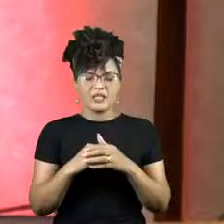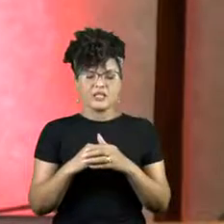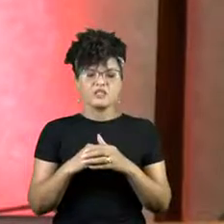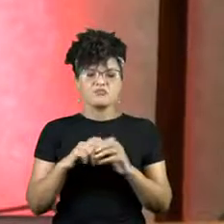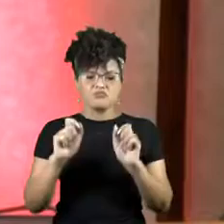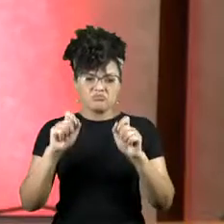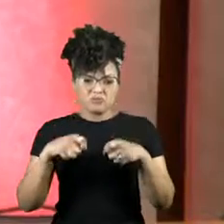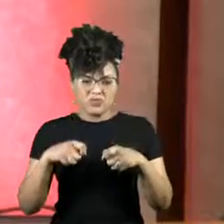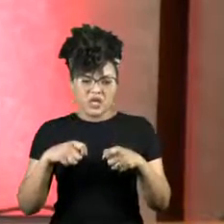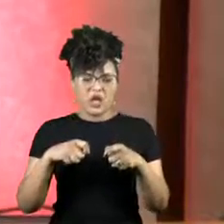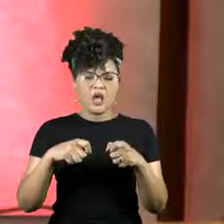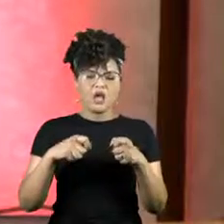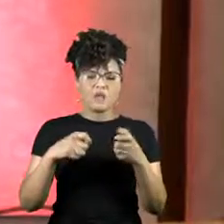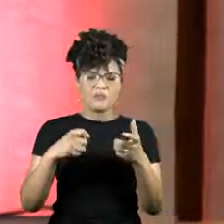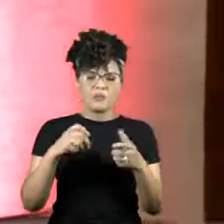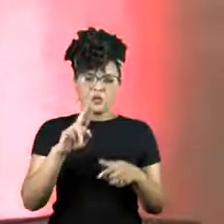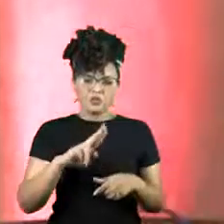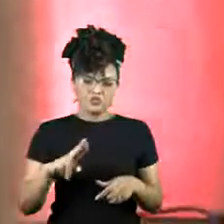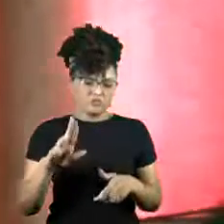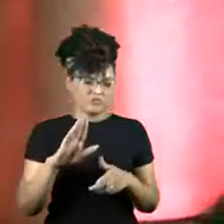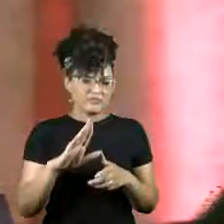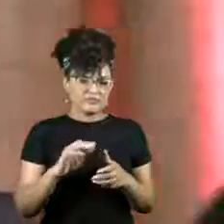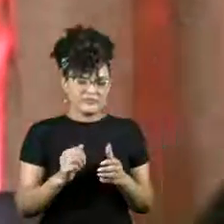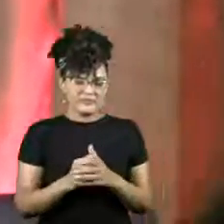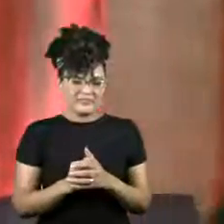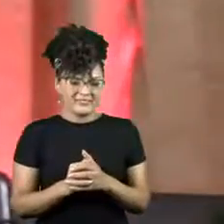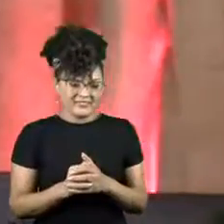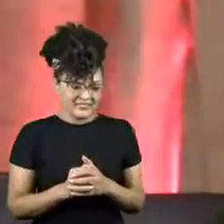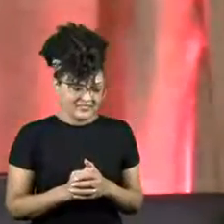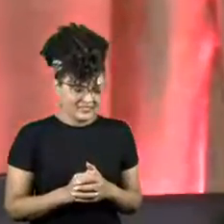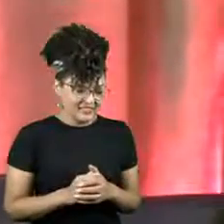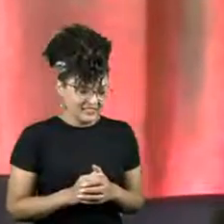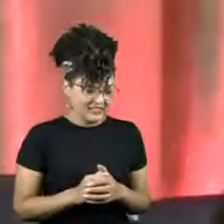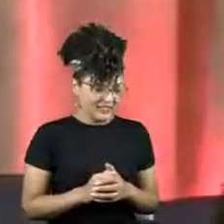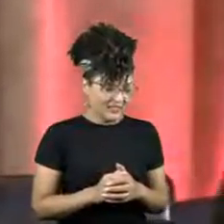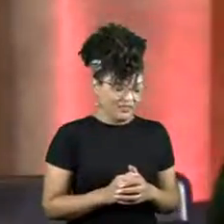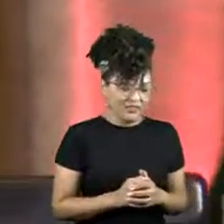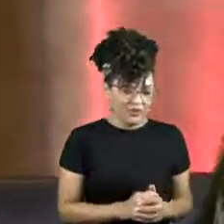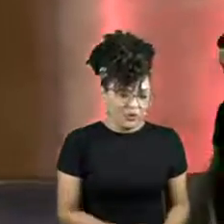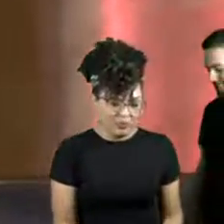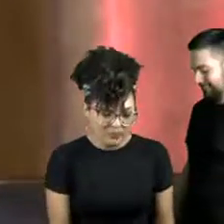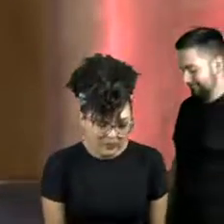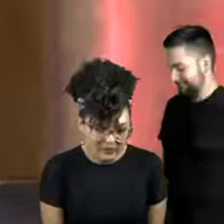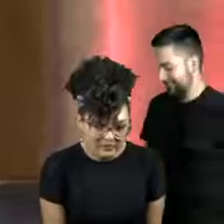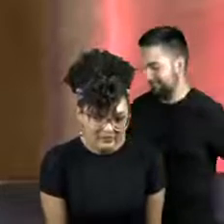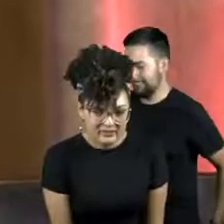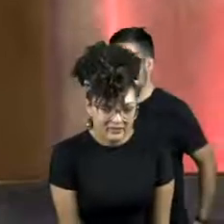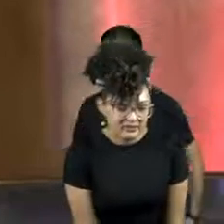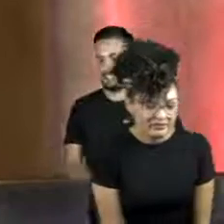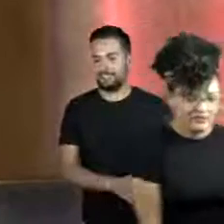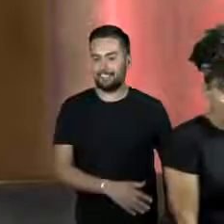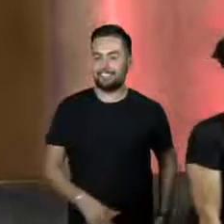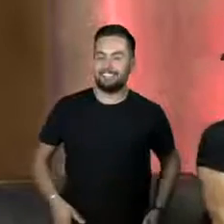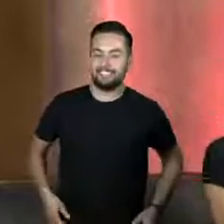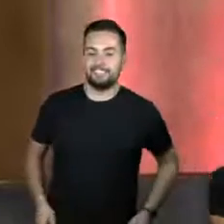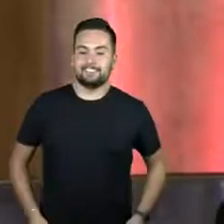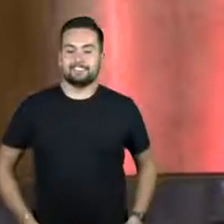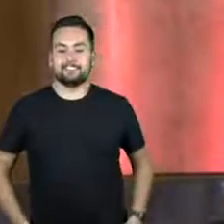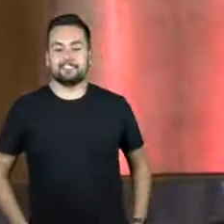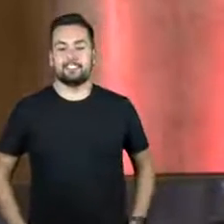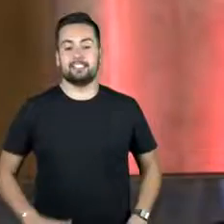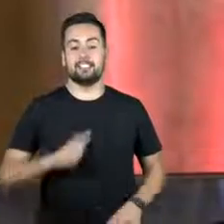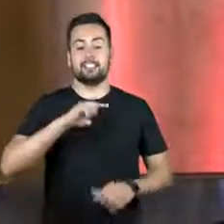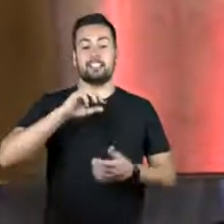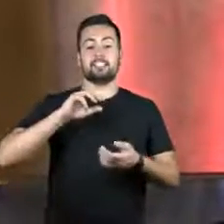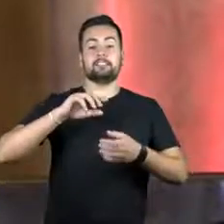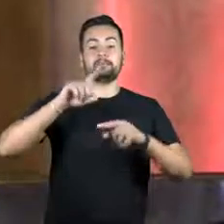lá as considerações que o software leva, inclusive matemáticas. Tá? E, além de tudo isso, existe muito material, né, inclusive o